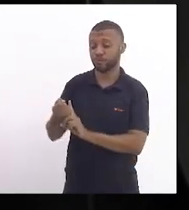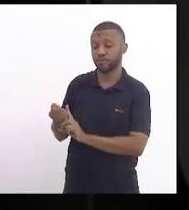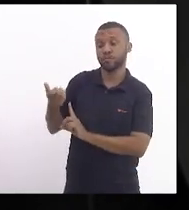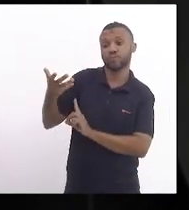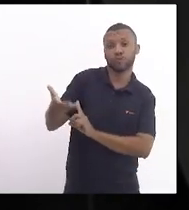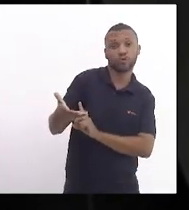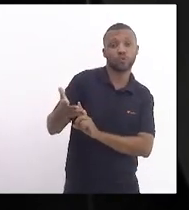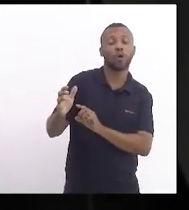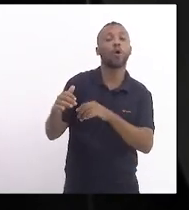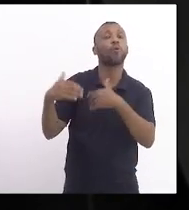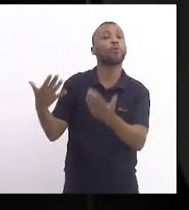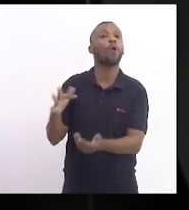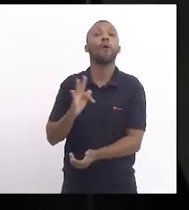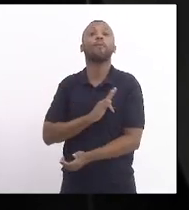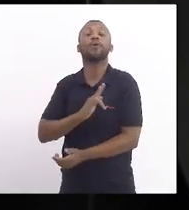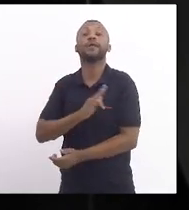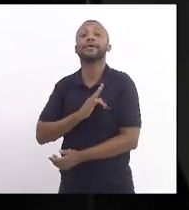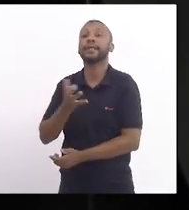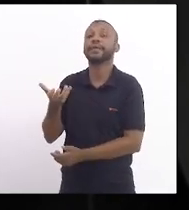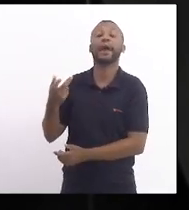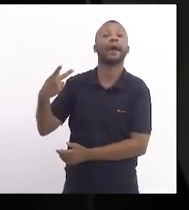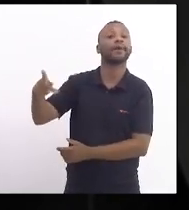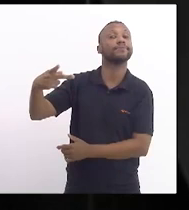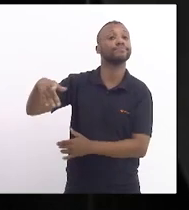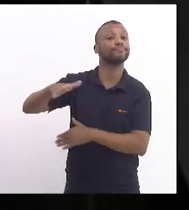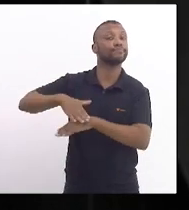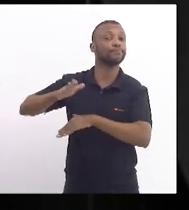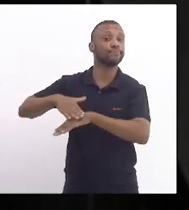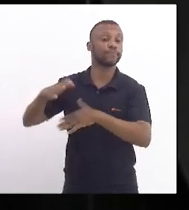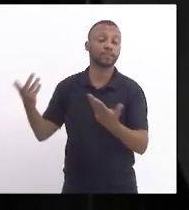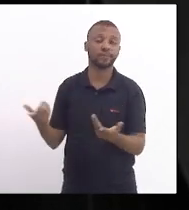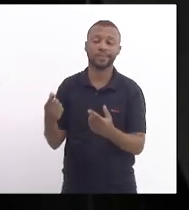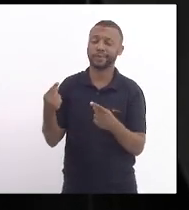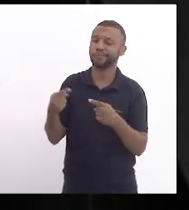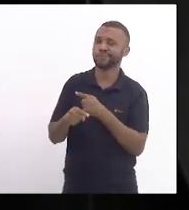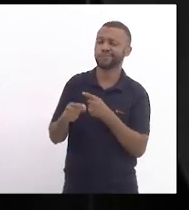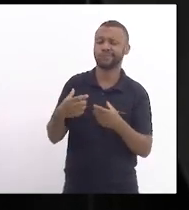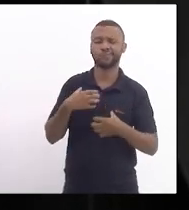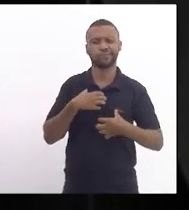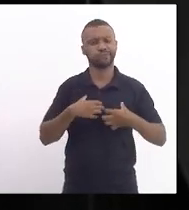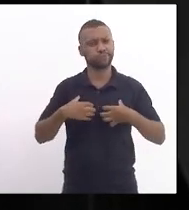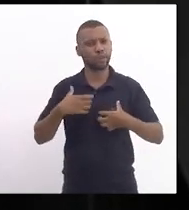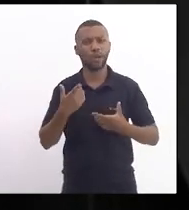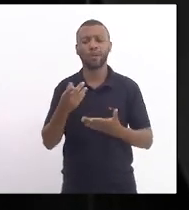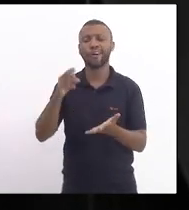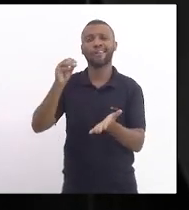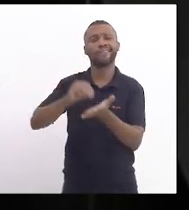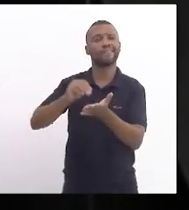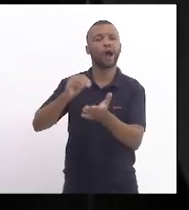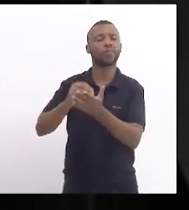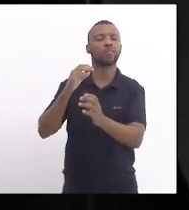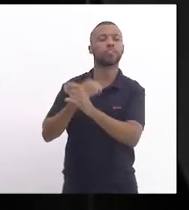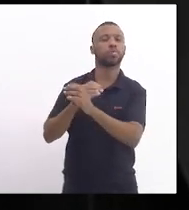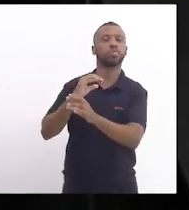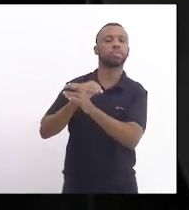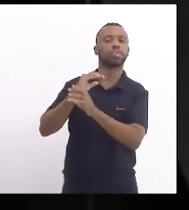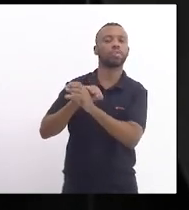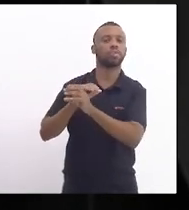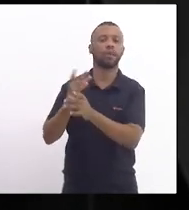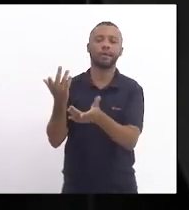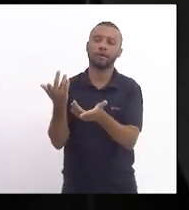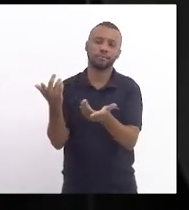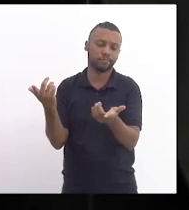que polícia desejam ser essa insatisfação com a ausência do Diálogo Sem